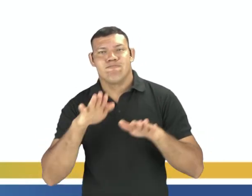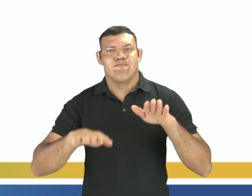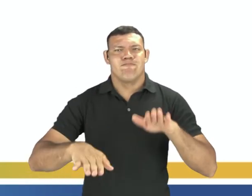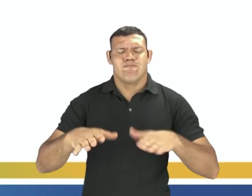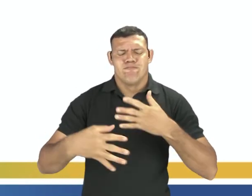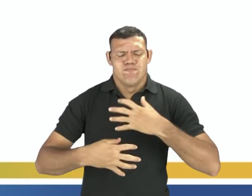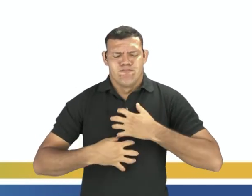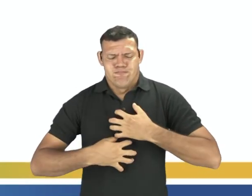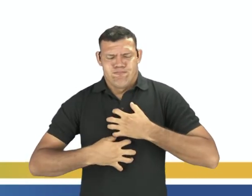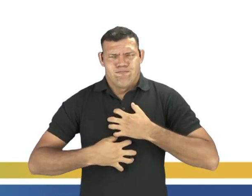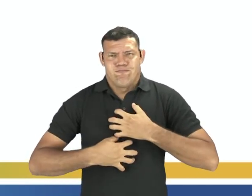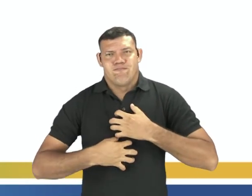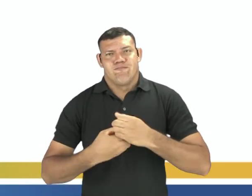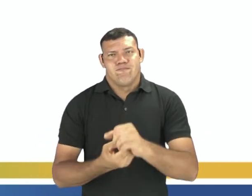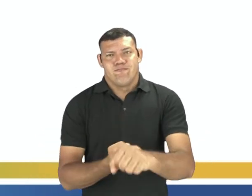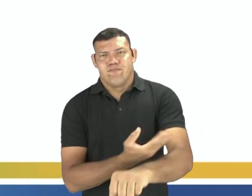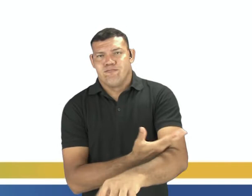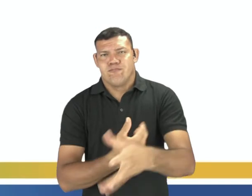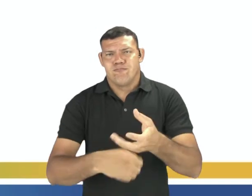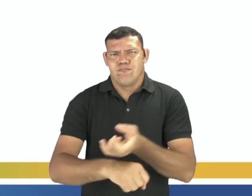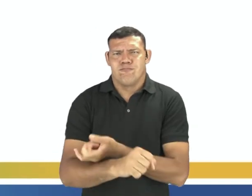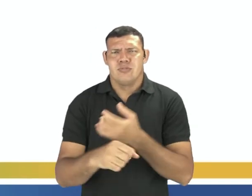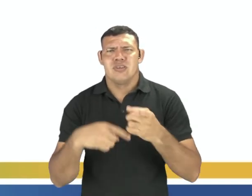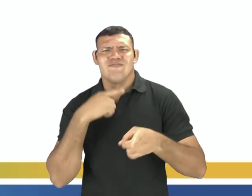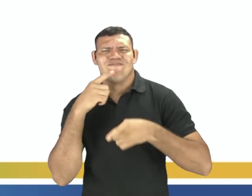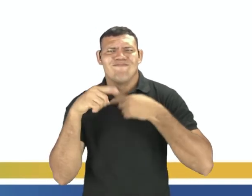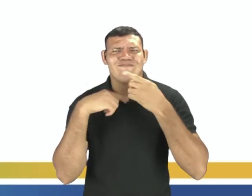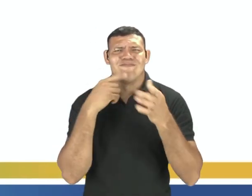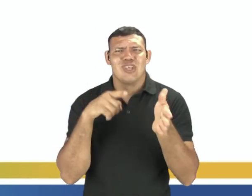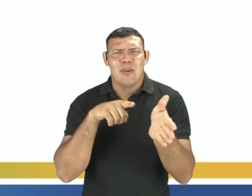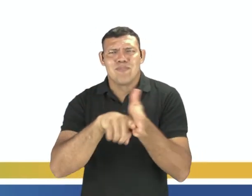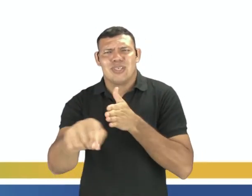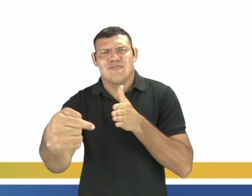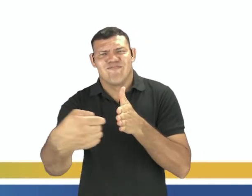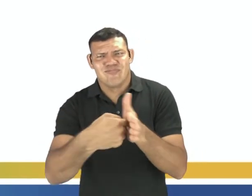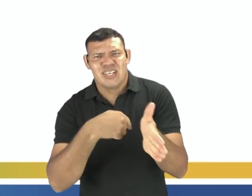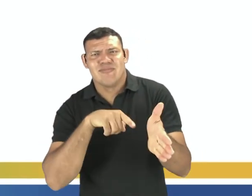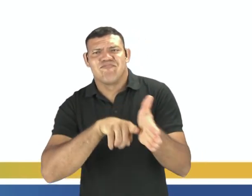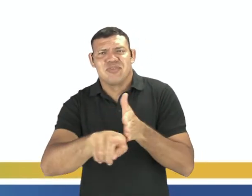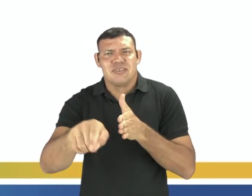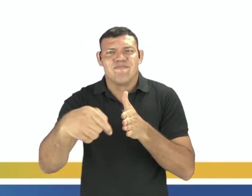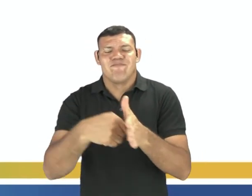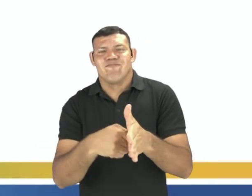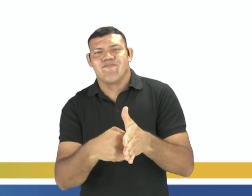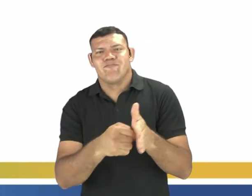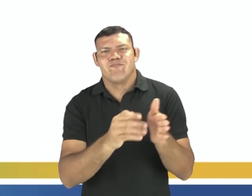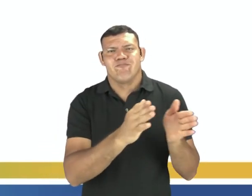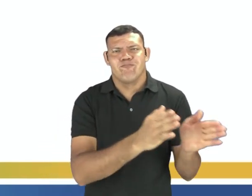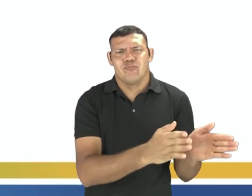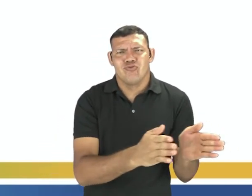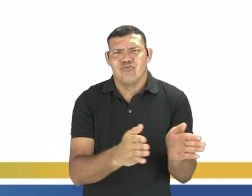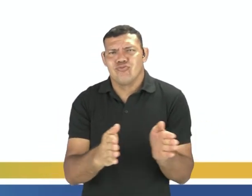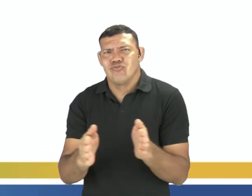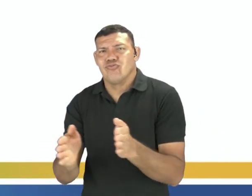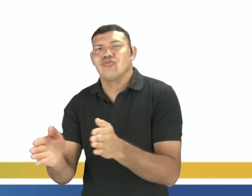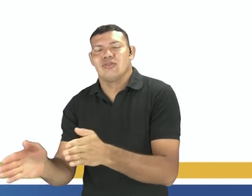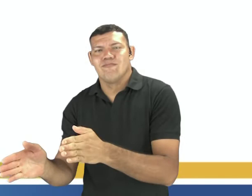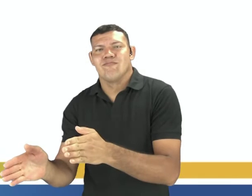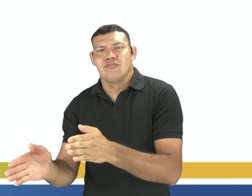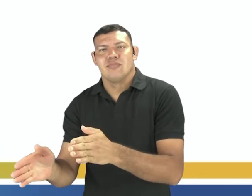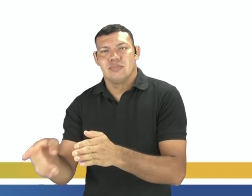estabilidade emocional e muitos questionamentos e conflitos. É um período de transição da infância